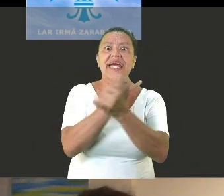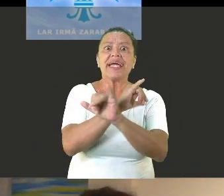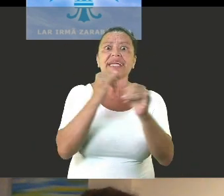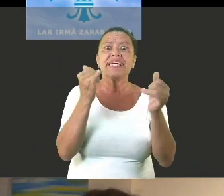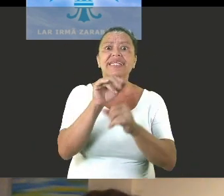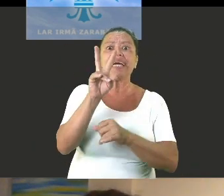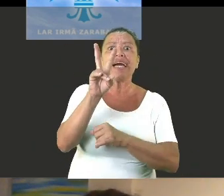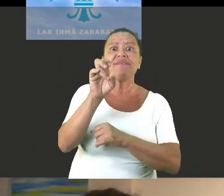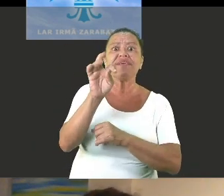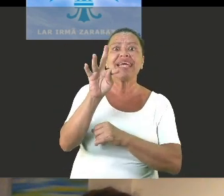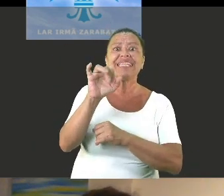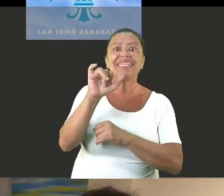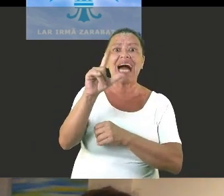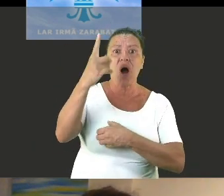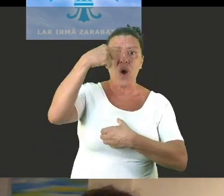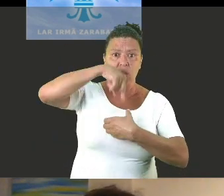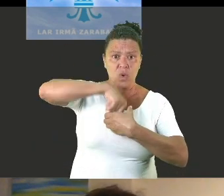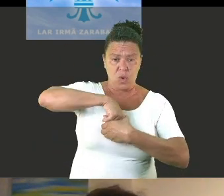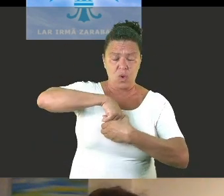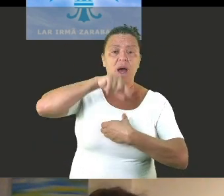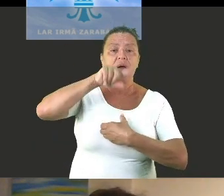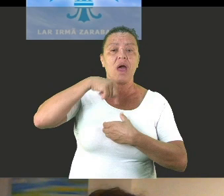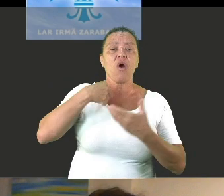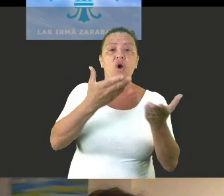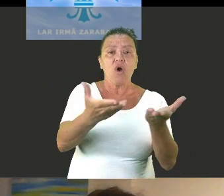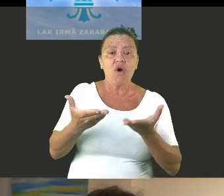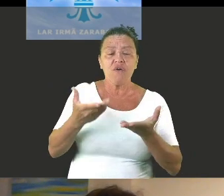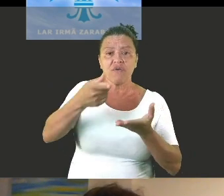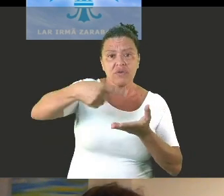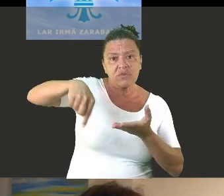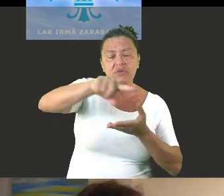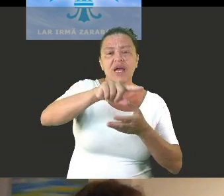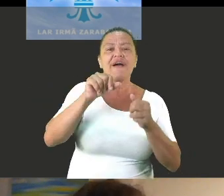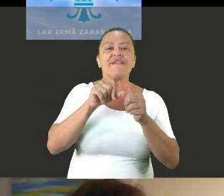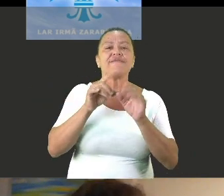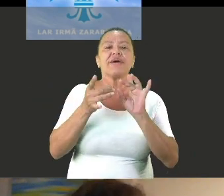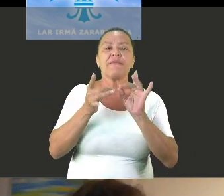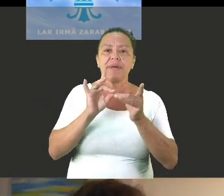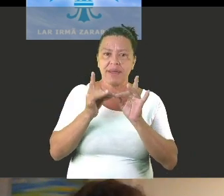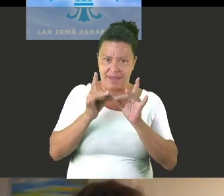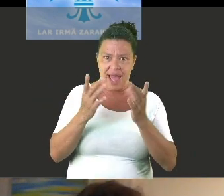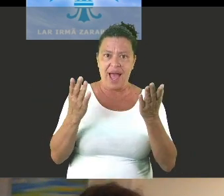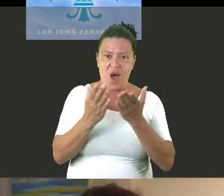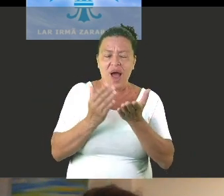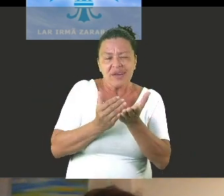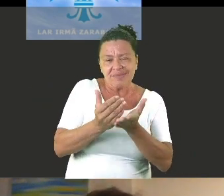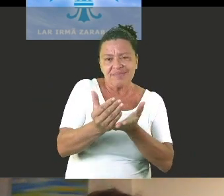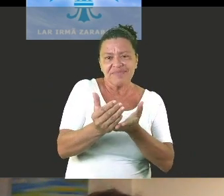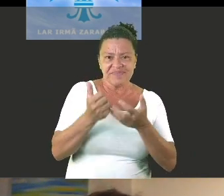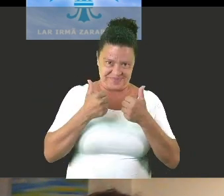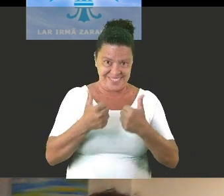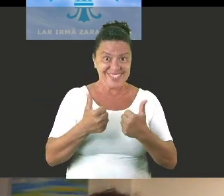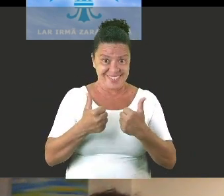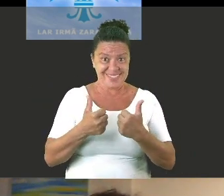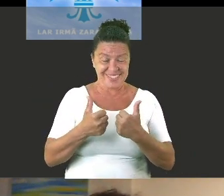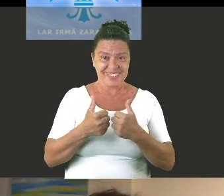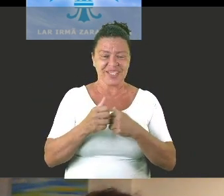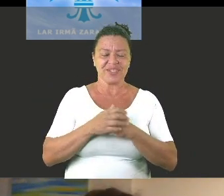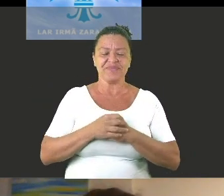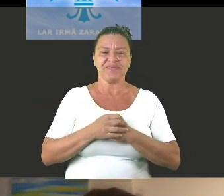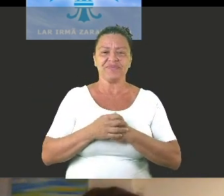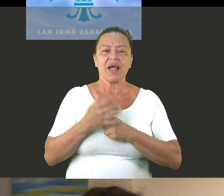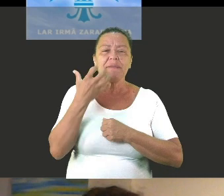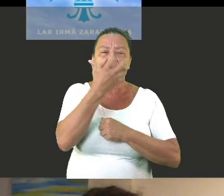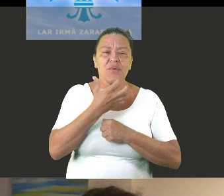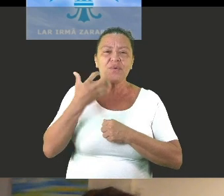vital interior, convido a todos para que façamos a nossa prece inicial, tendo ao fundo a